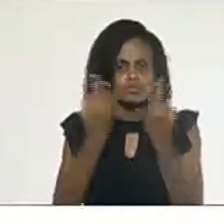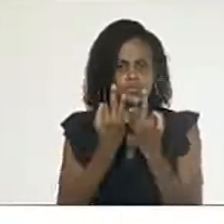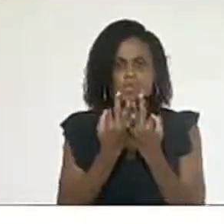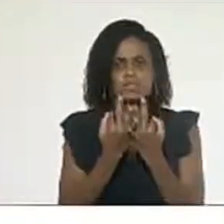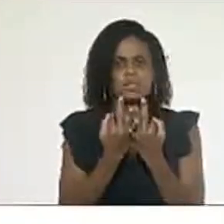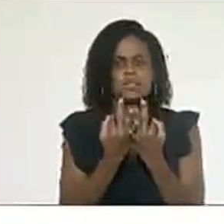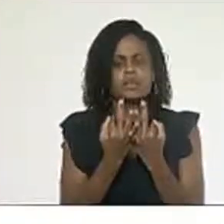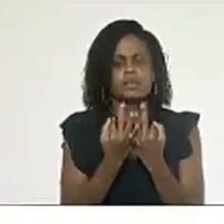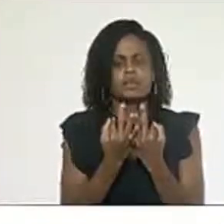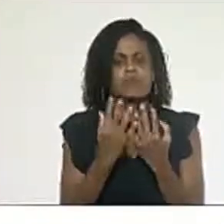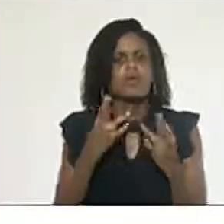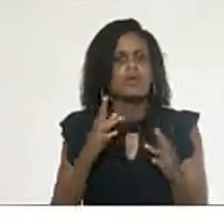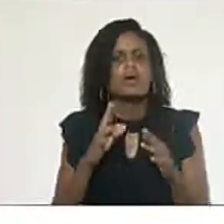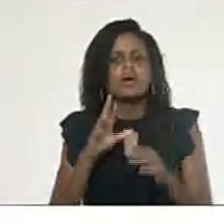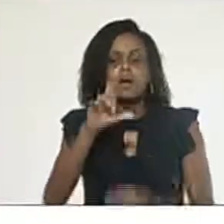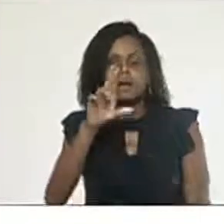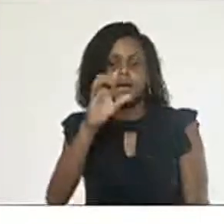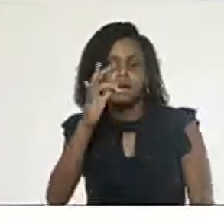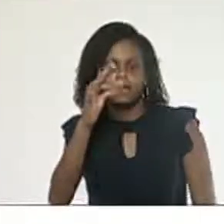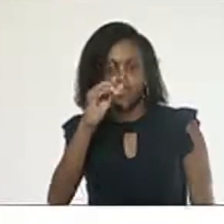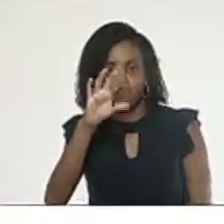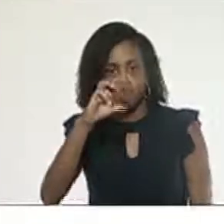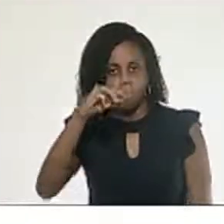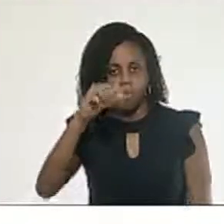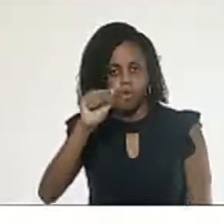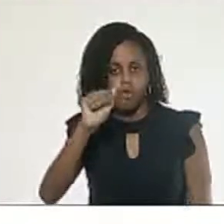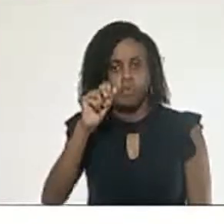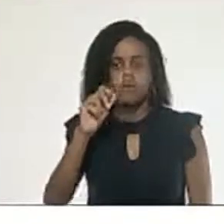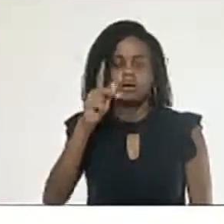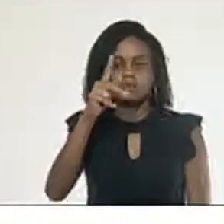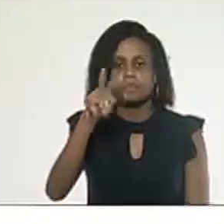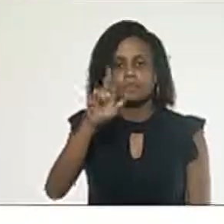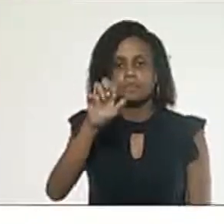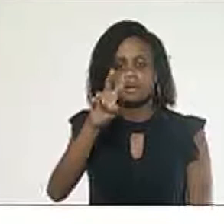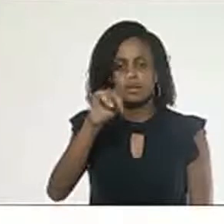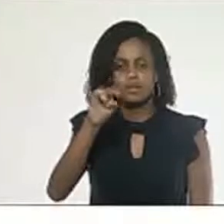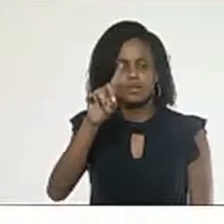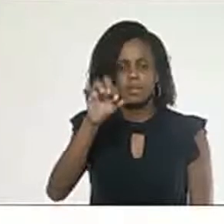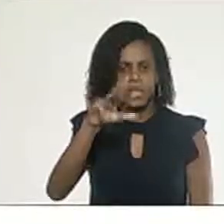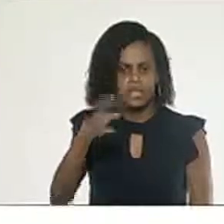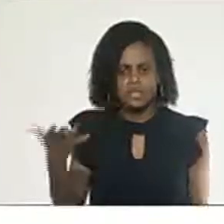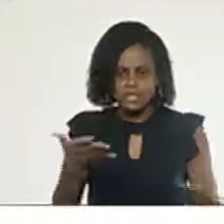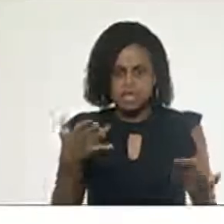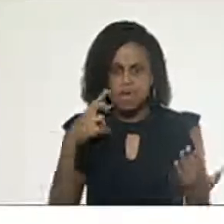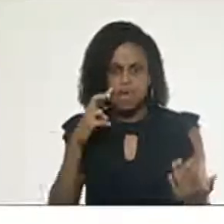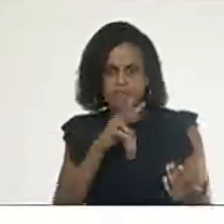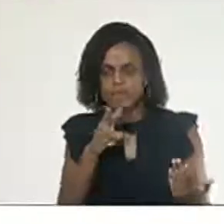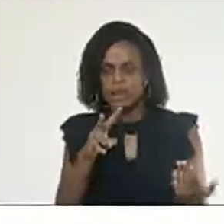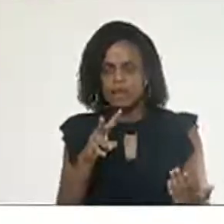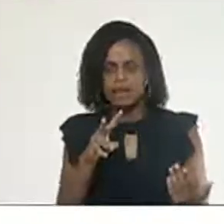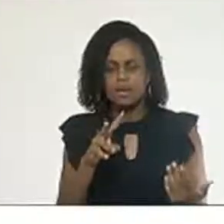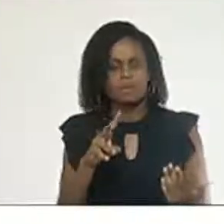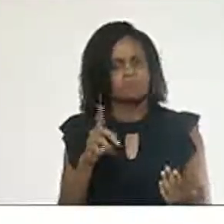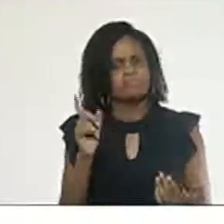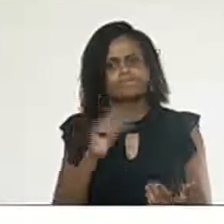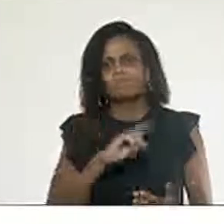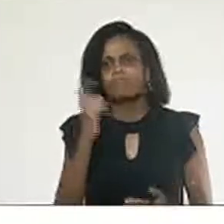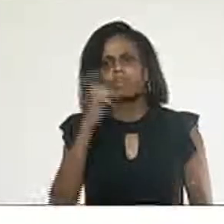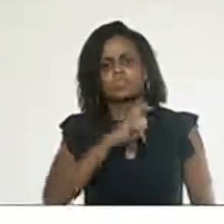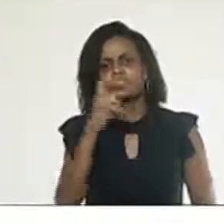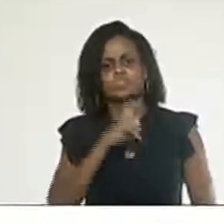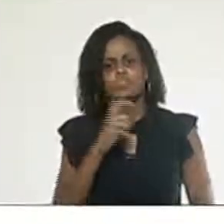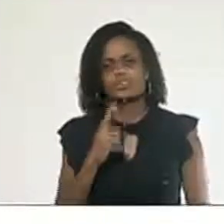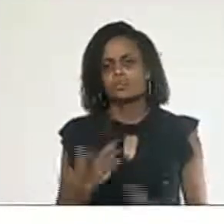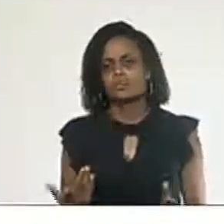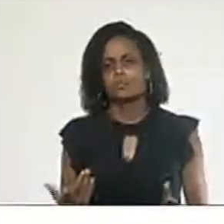com a reforma da Previdência da maneira que está, com essa proposta que está, é realmente uma contradição